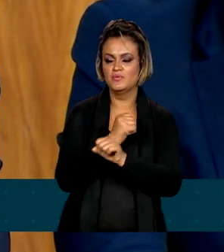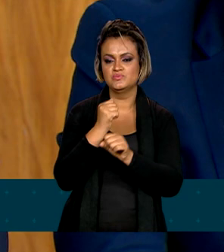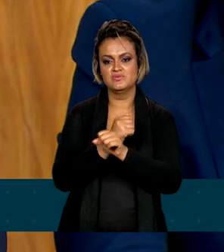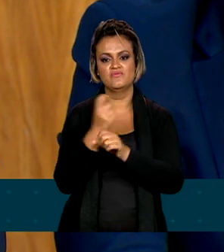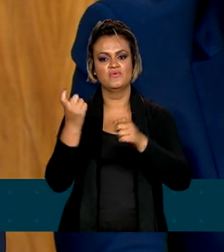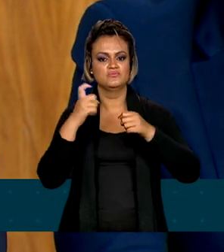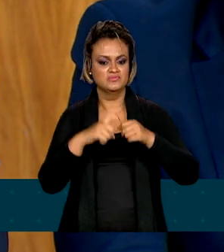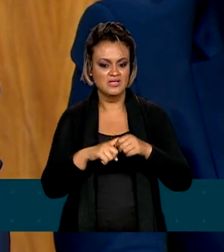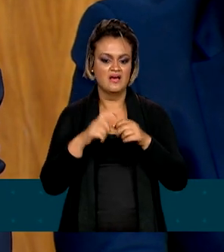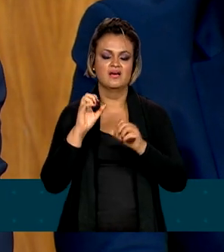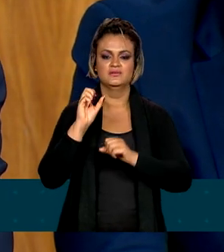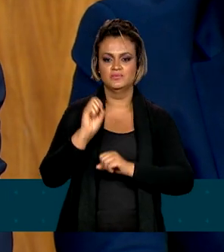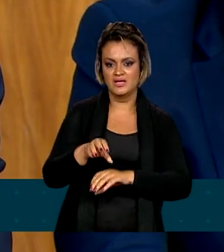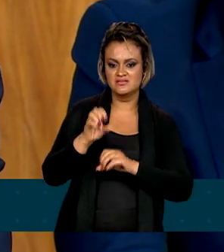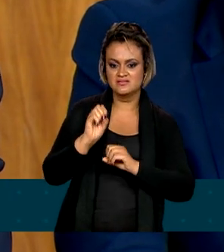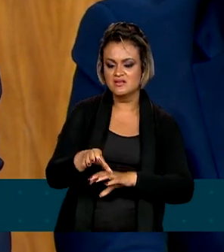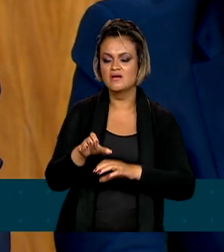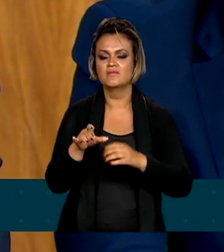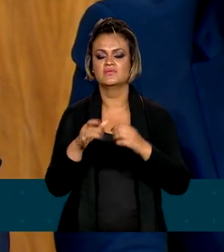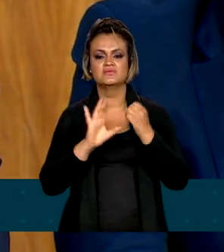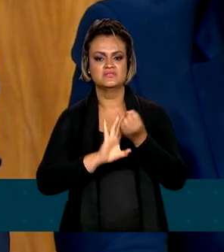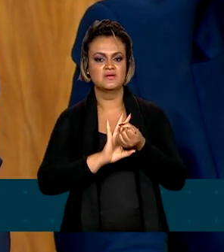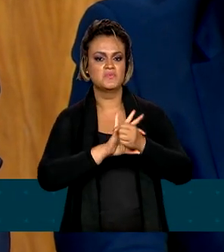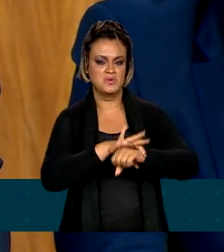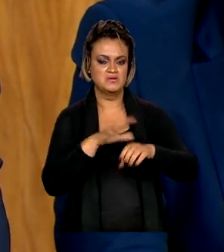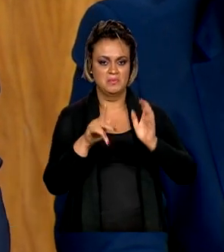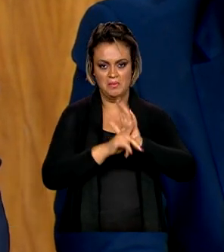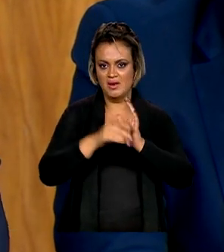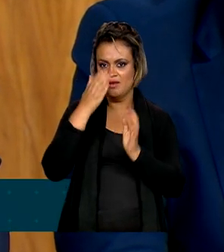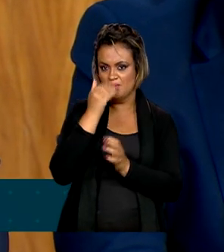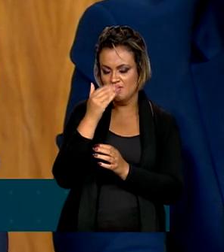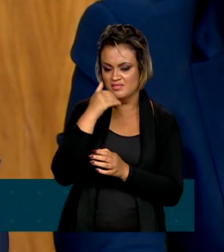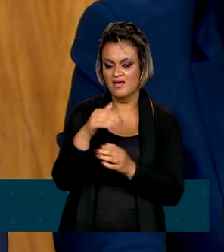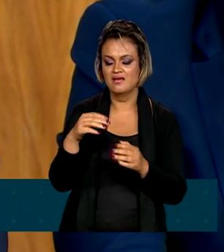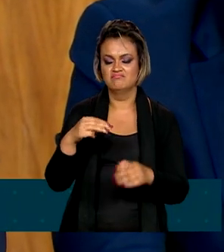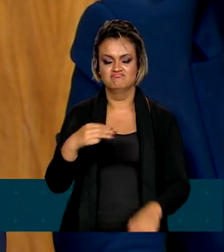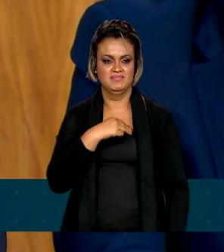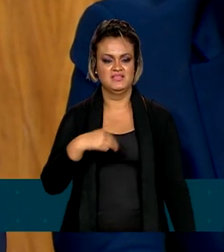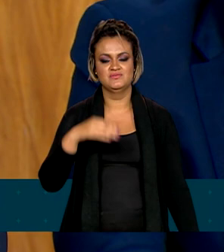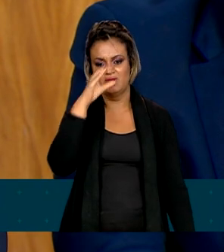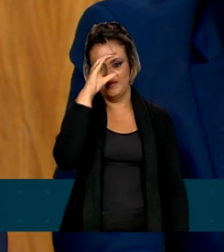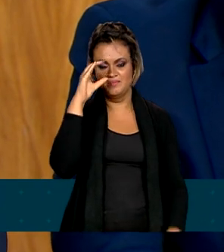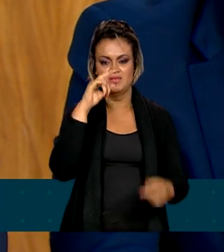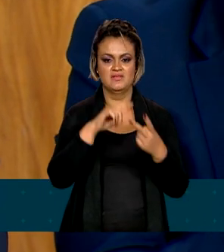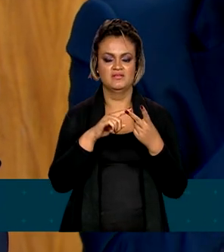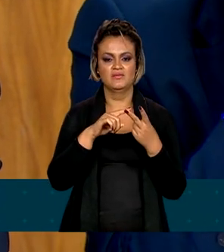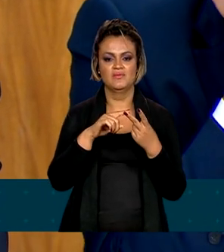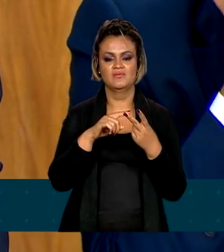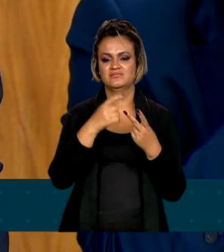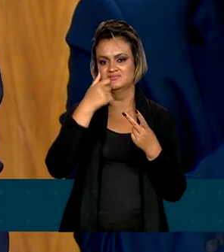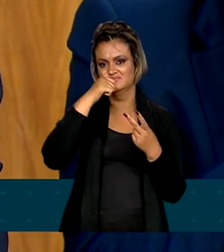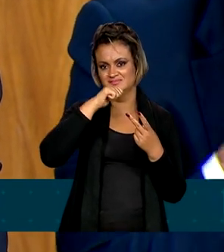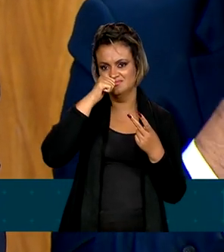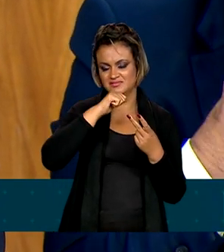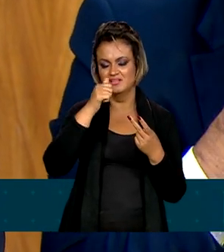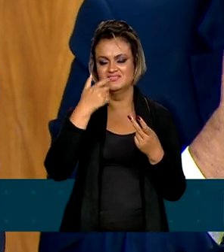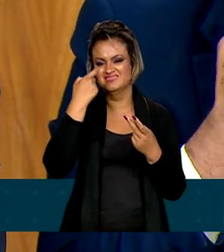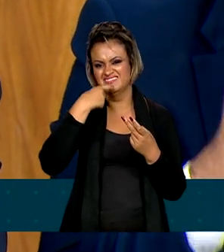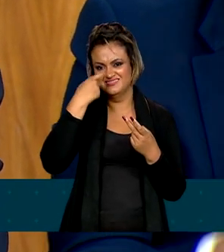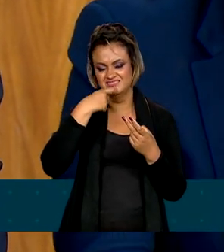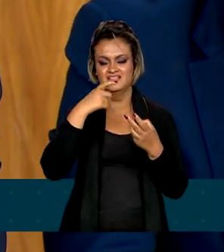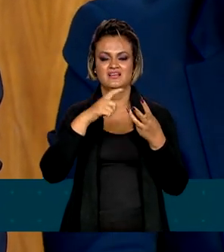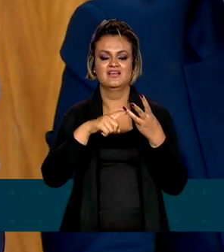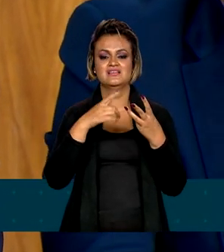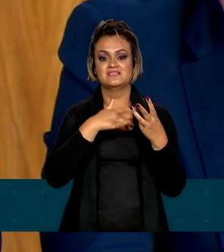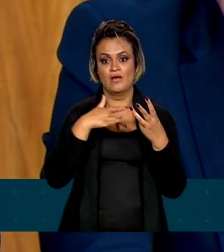envolve educação, envolve segurança alimentar, aqui dos nossos ministros Camilo, ministro Paulo Teixeira, envolve saúde